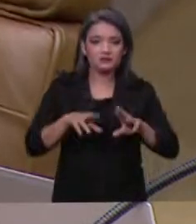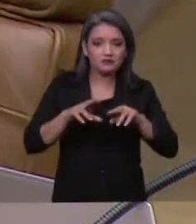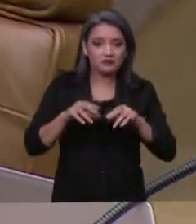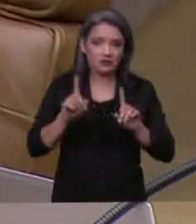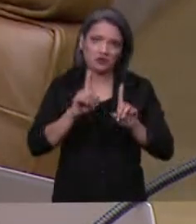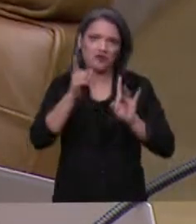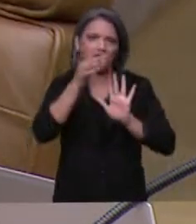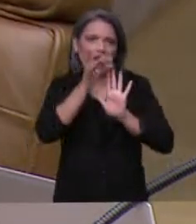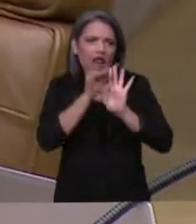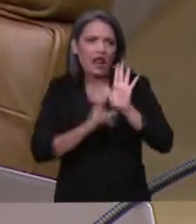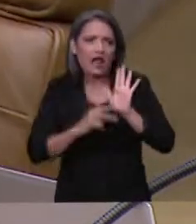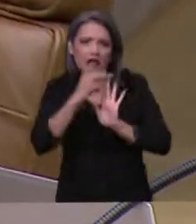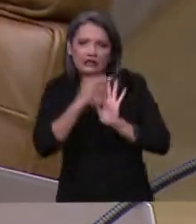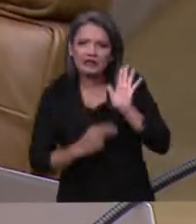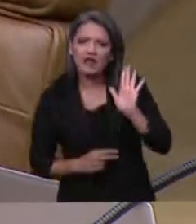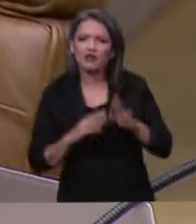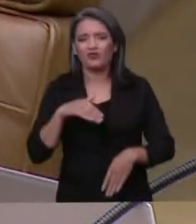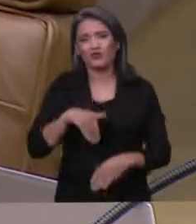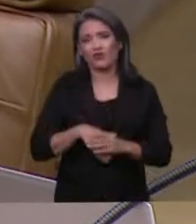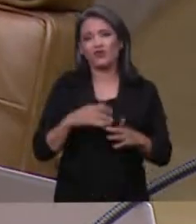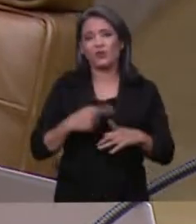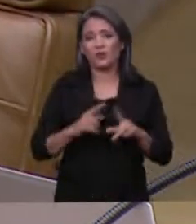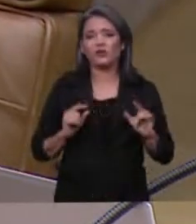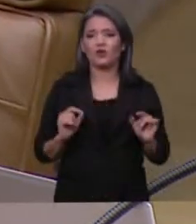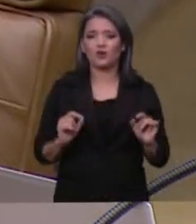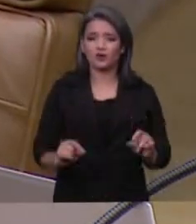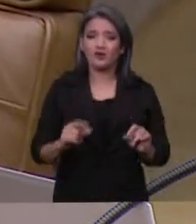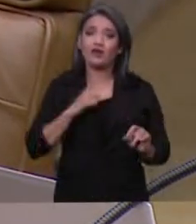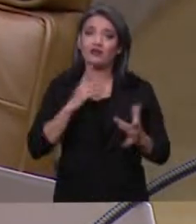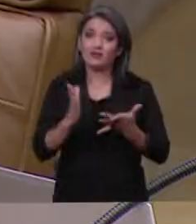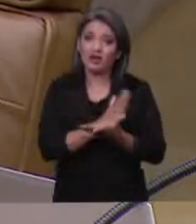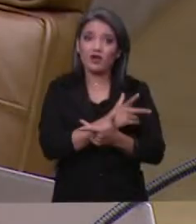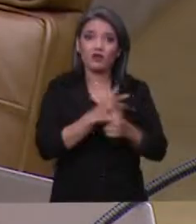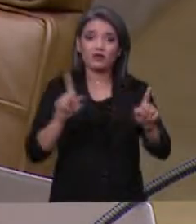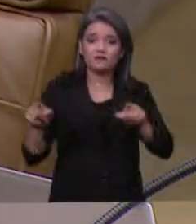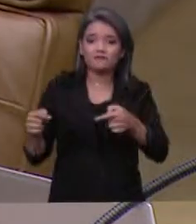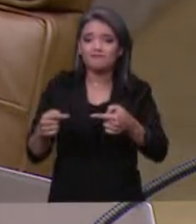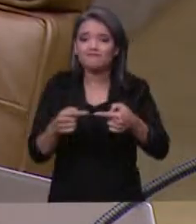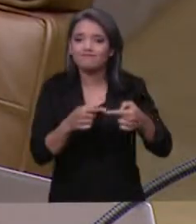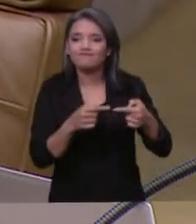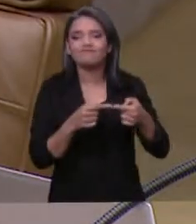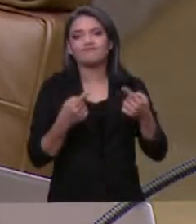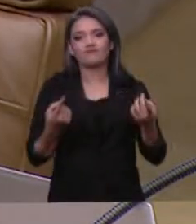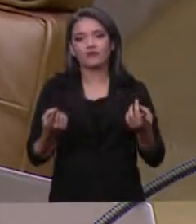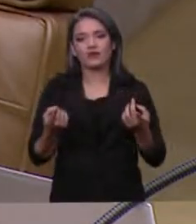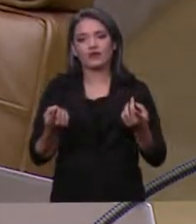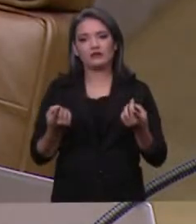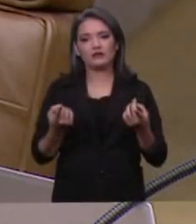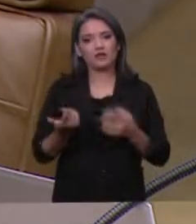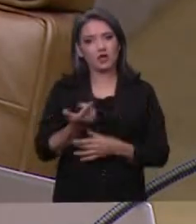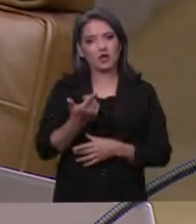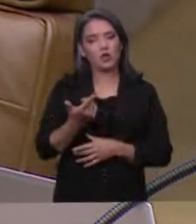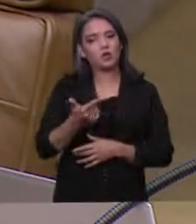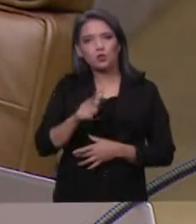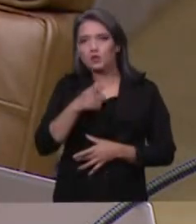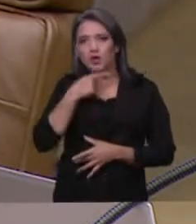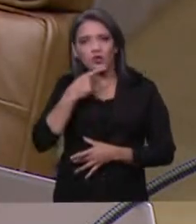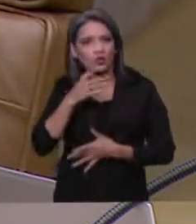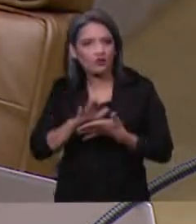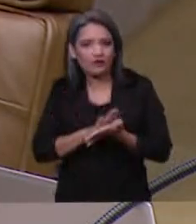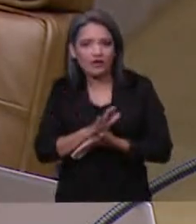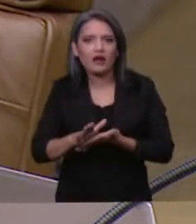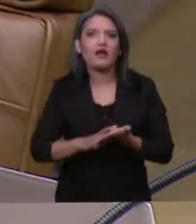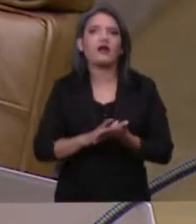voto, pela circunstância de que há coincidência. Tenho zero dúvida, portanto, do que ficou patenteado,